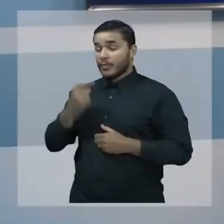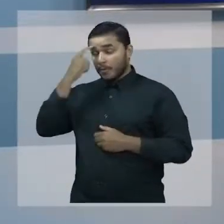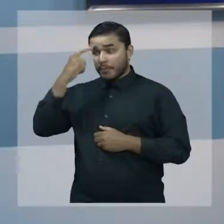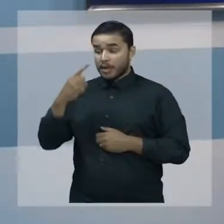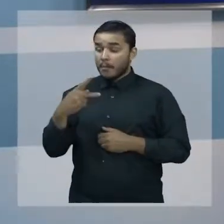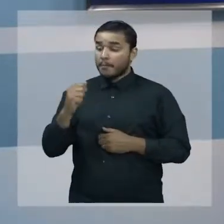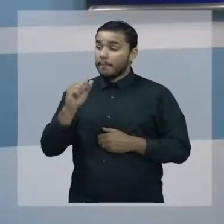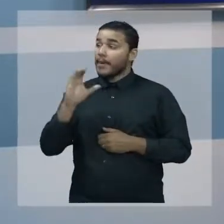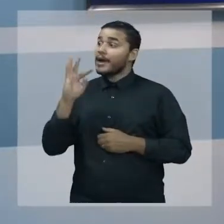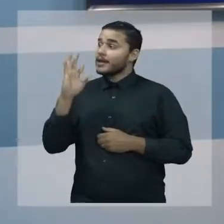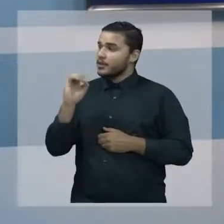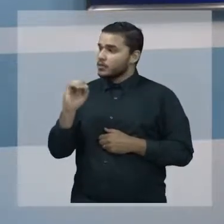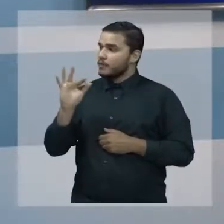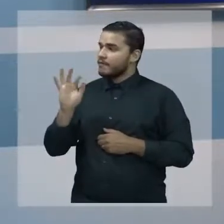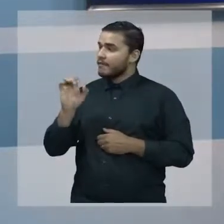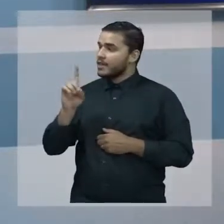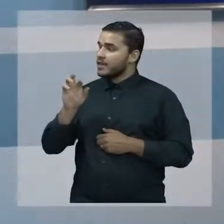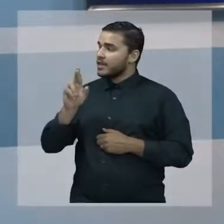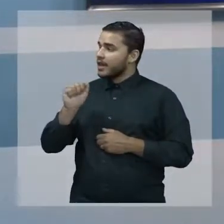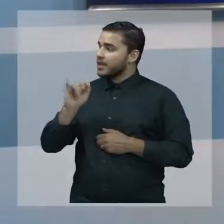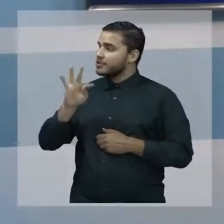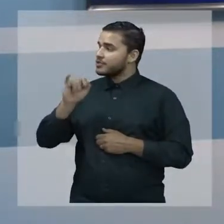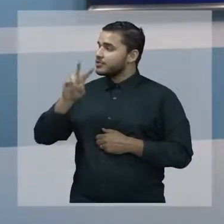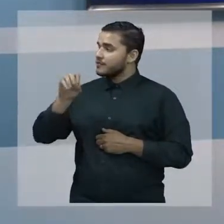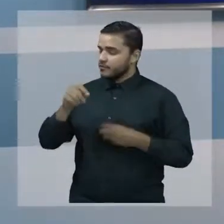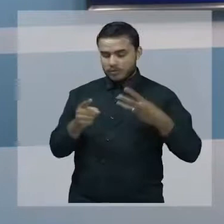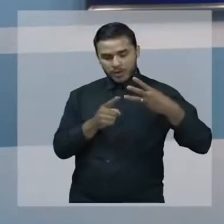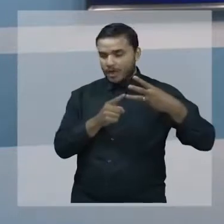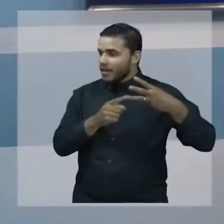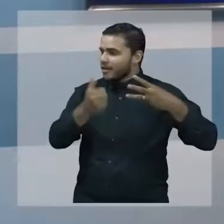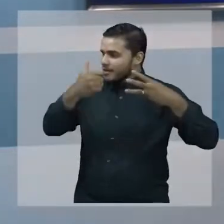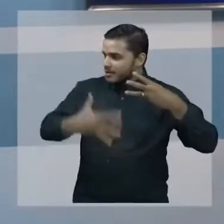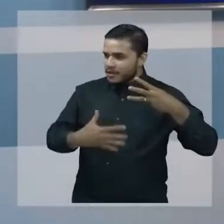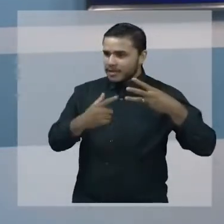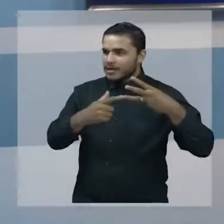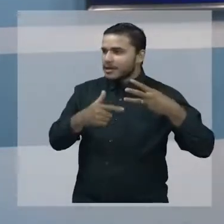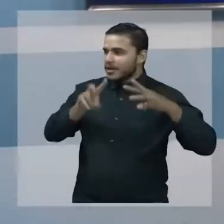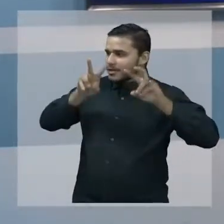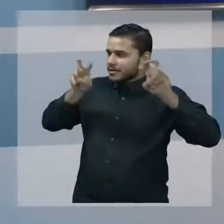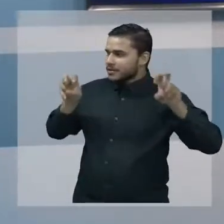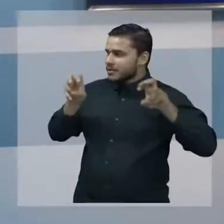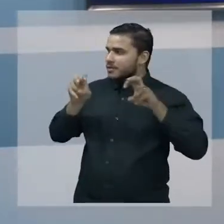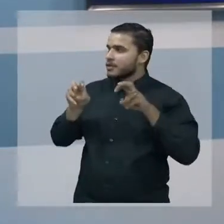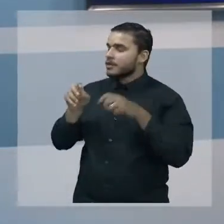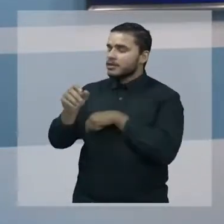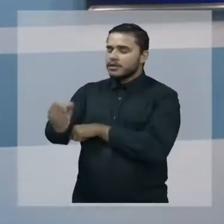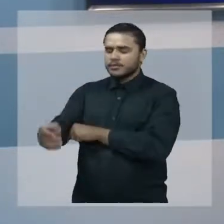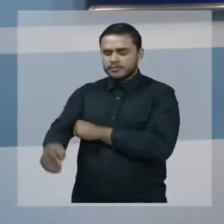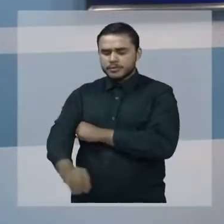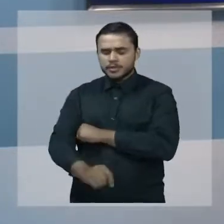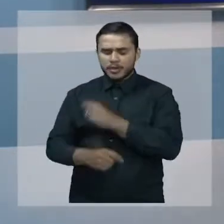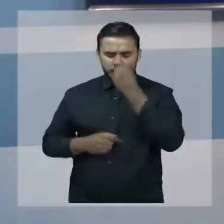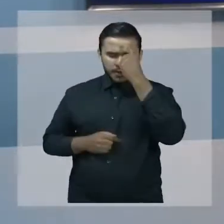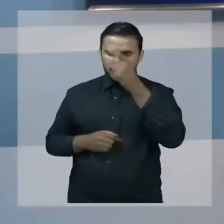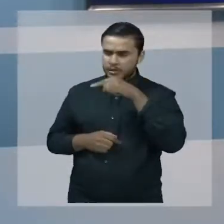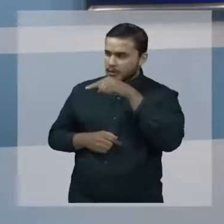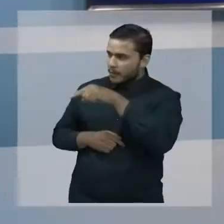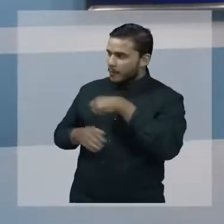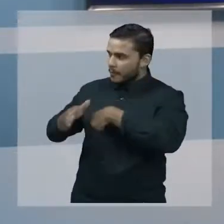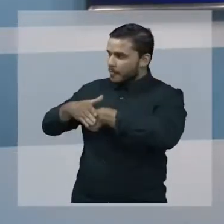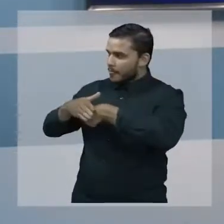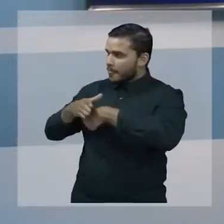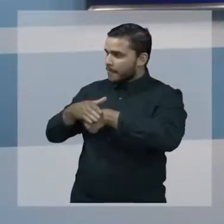discussão, poderá corrigir tudo isso. Eu queria colocar isso a partir da visão aqui, começando com o ministro, que foi constituído,